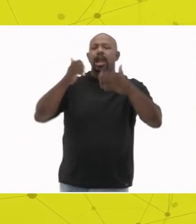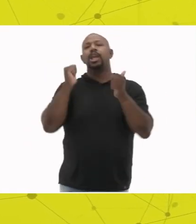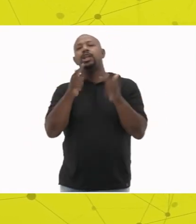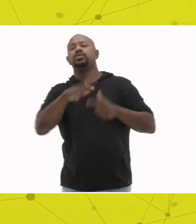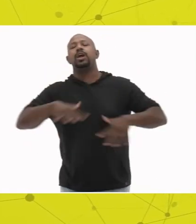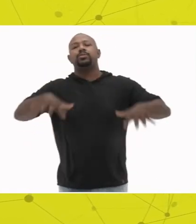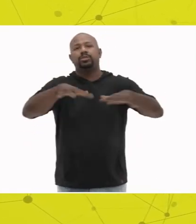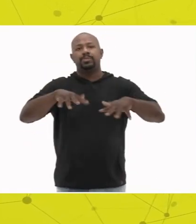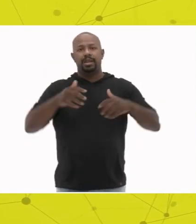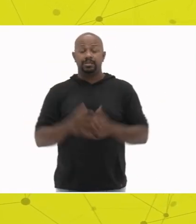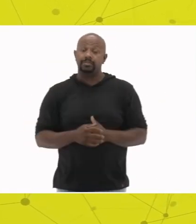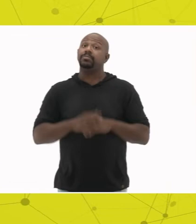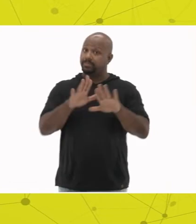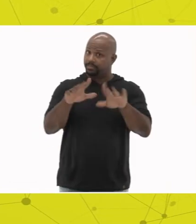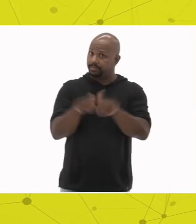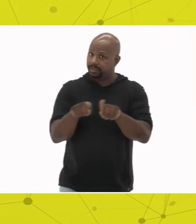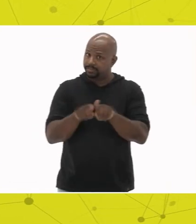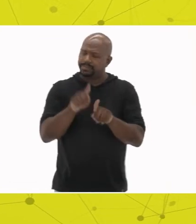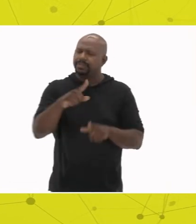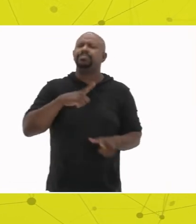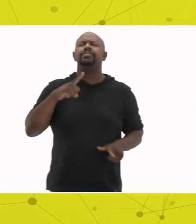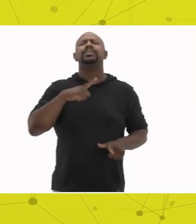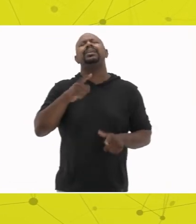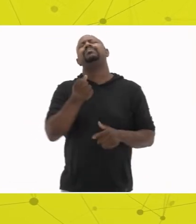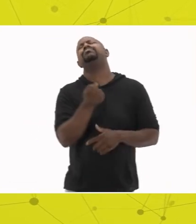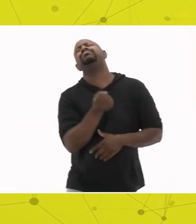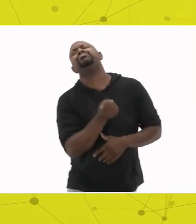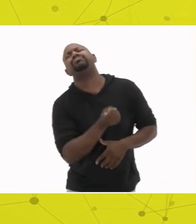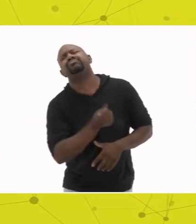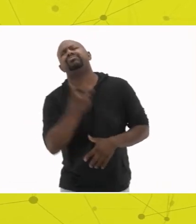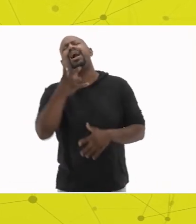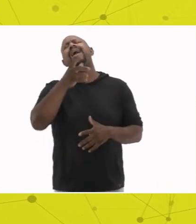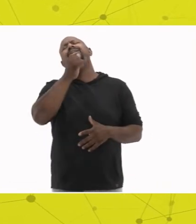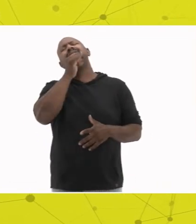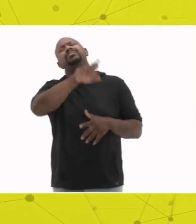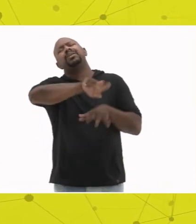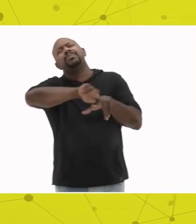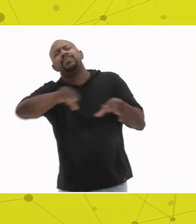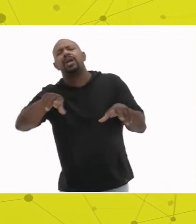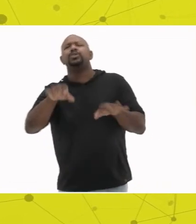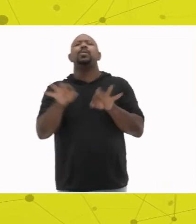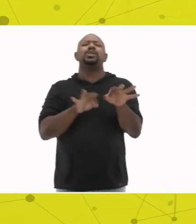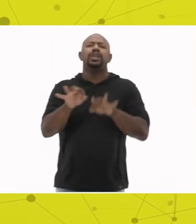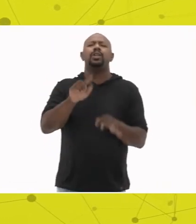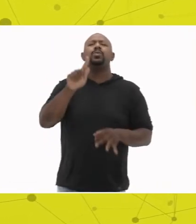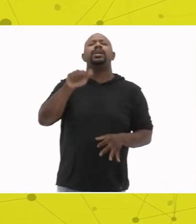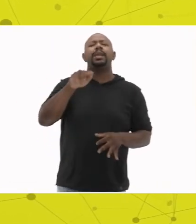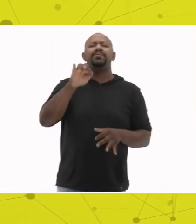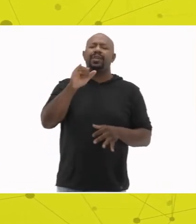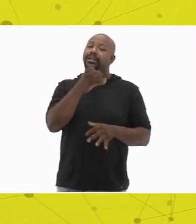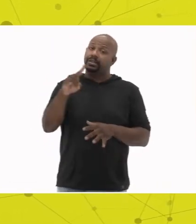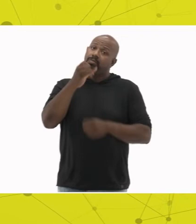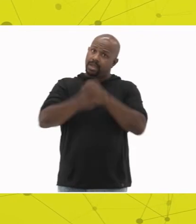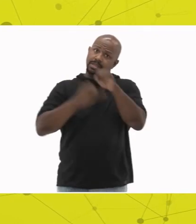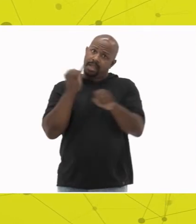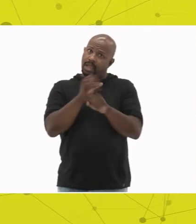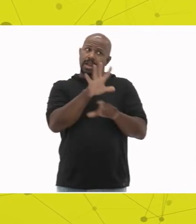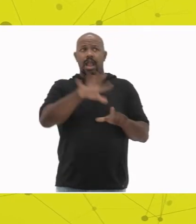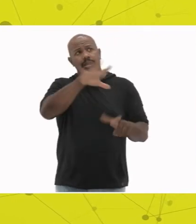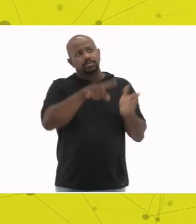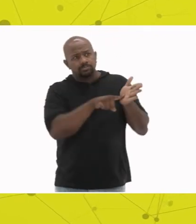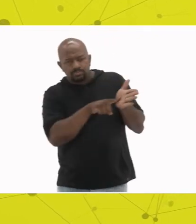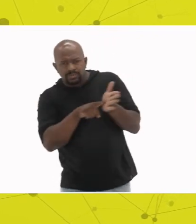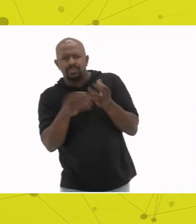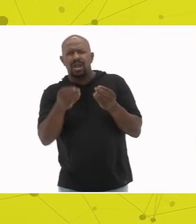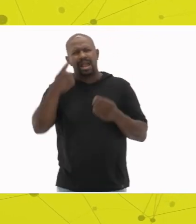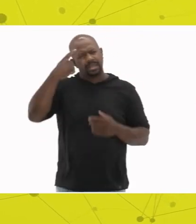crítico em relação ao espaço. Além disso, há casos e mais casos de projetos de gamificação disponíveis para consulta na internet. E